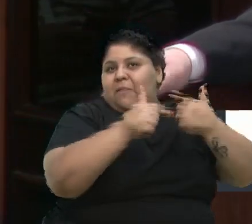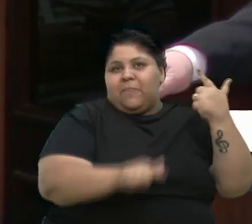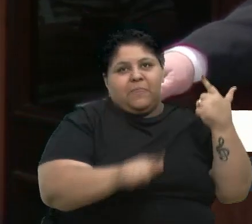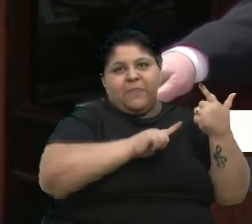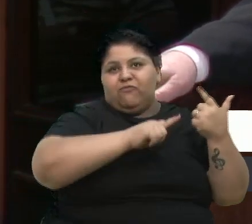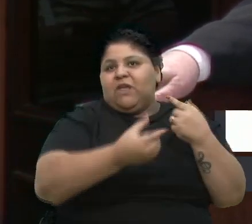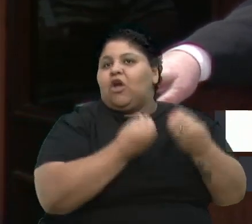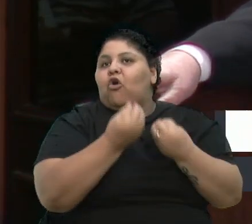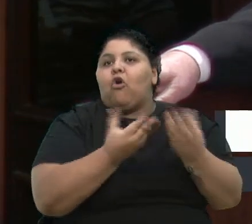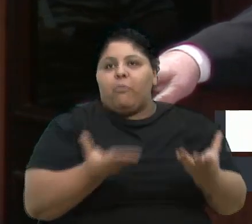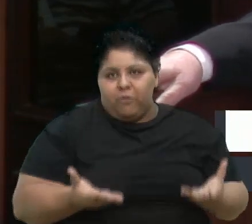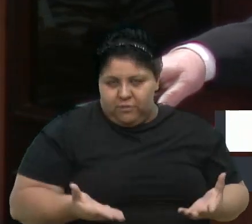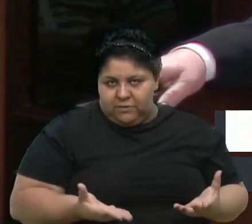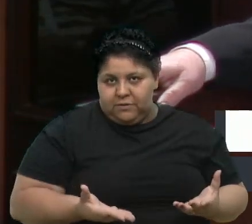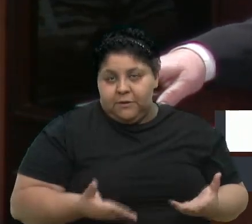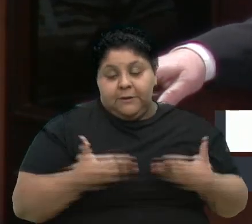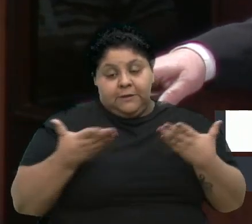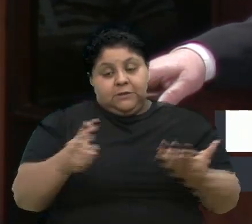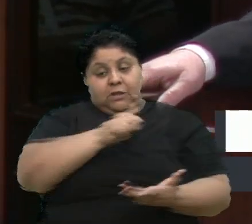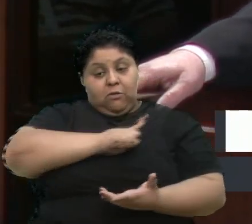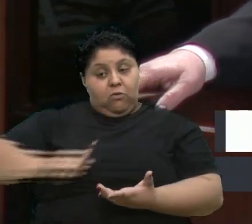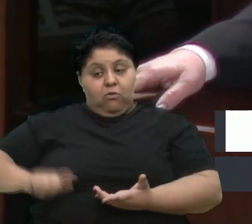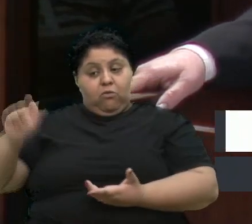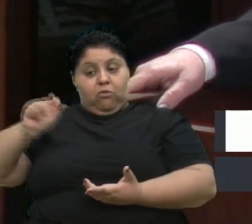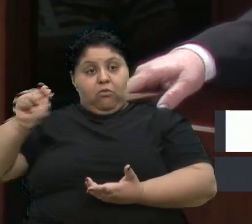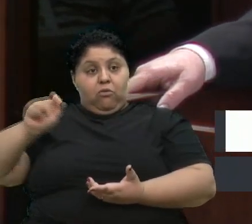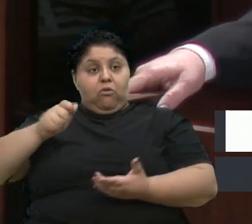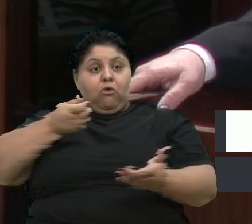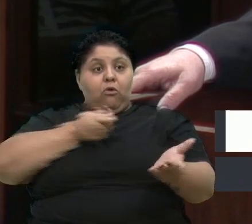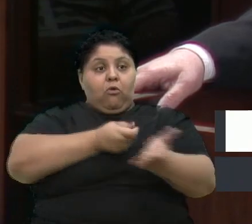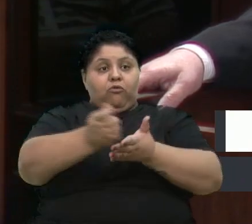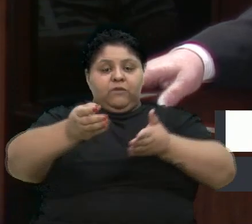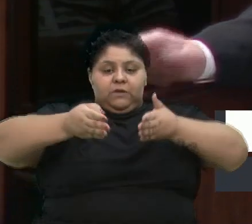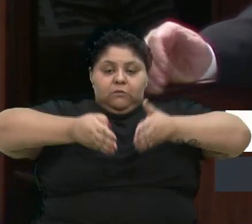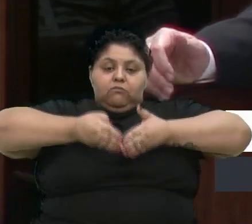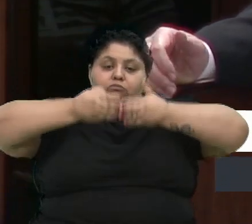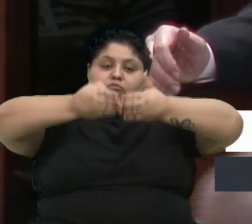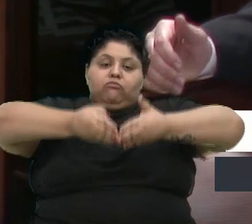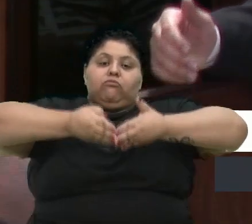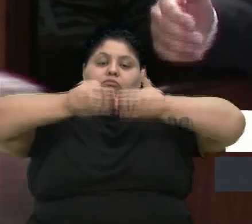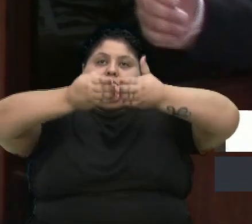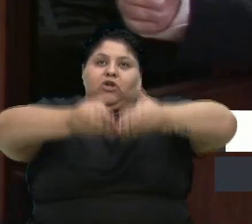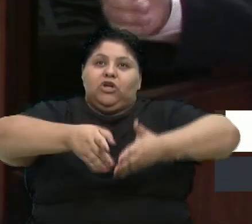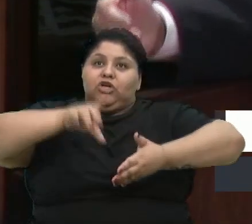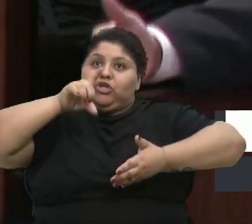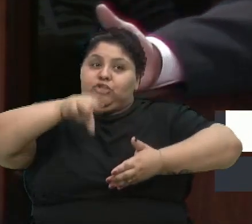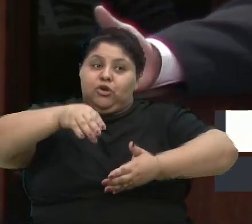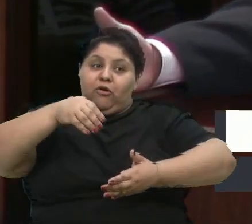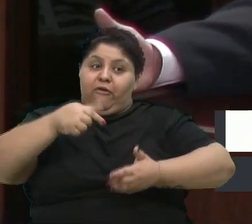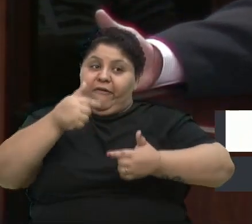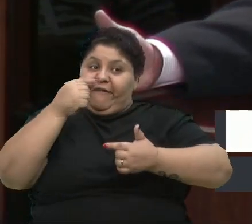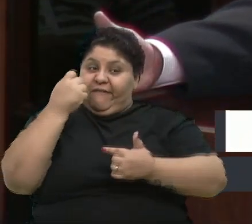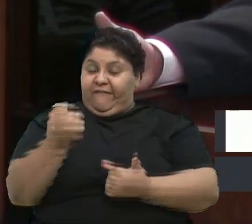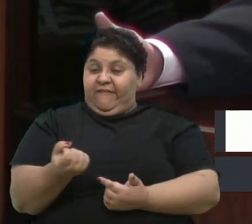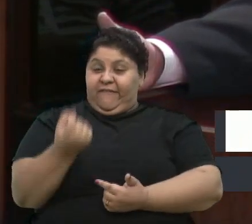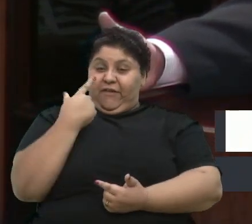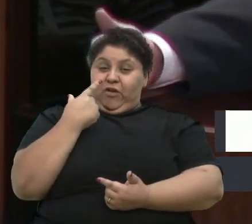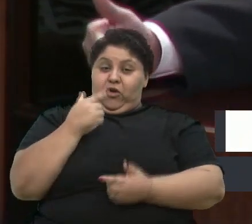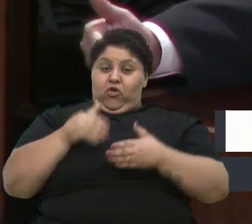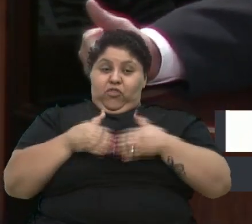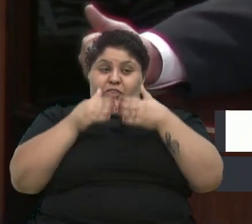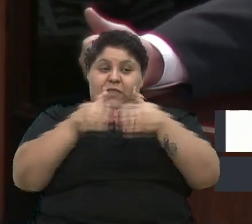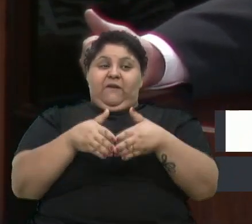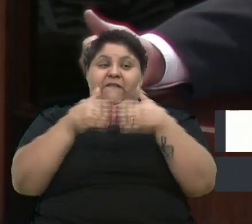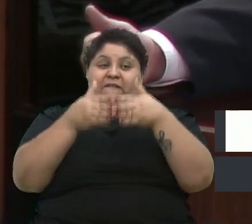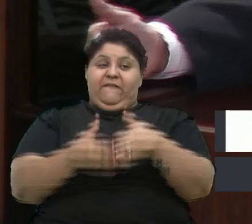notas. Então, o governo argentino está contratando navio. Só que o bizarro é que o navio carregado,